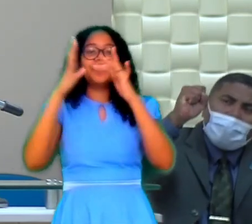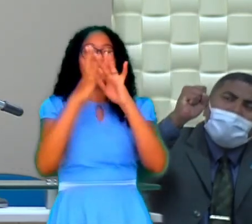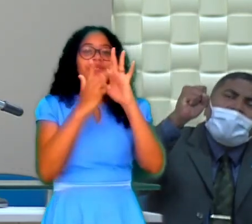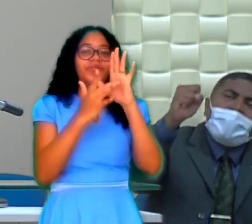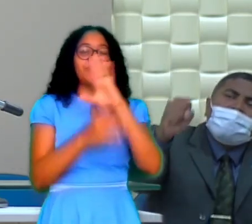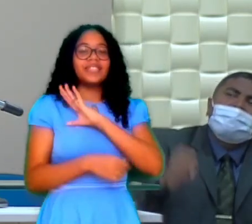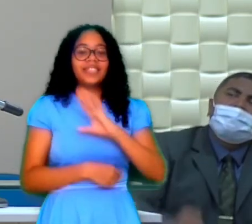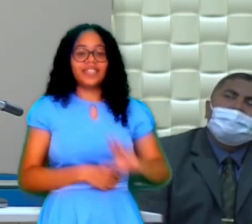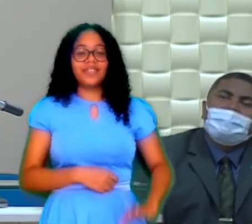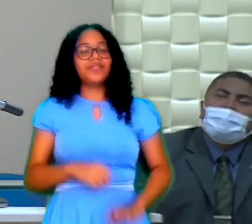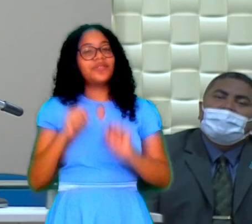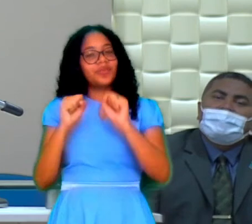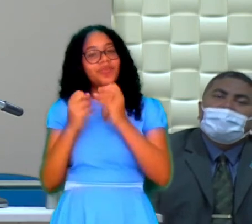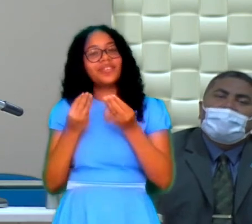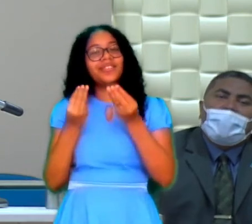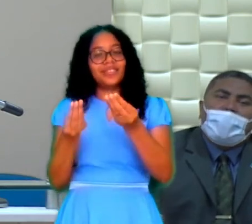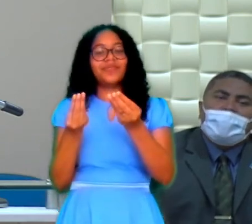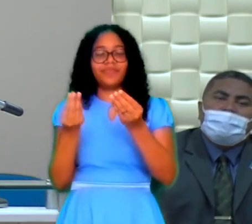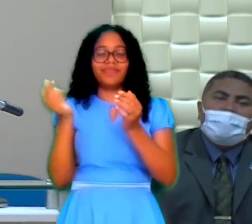Essa é a praia de Nínive.